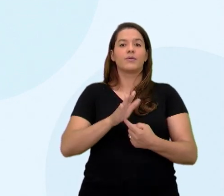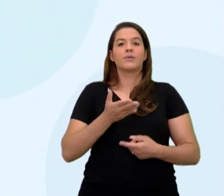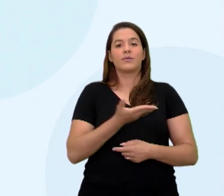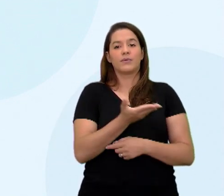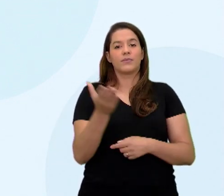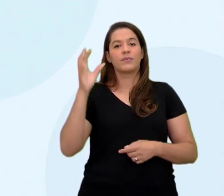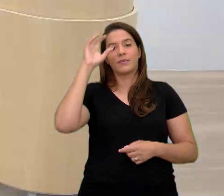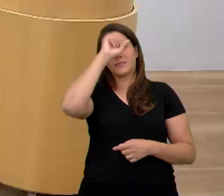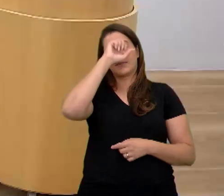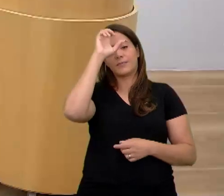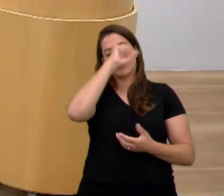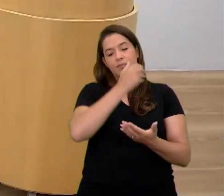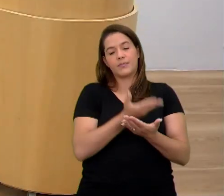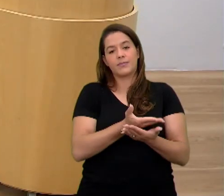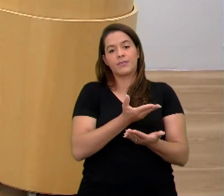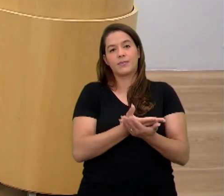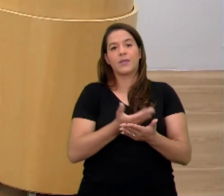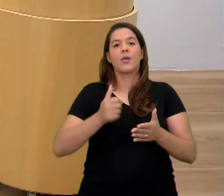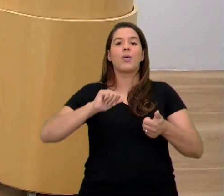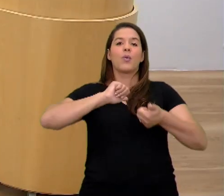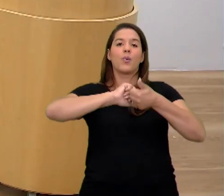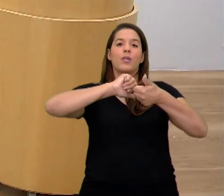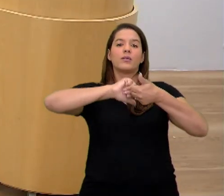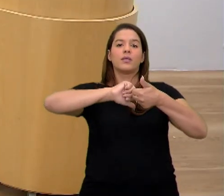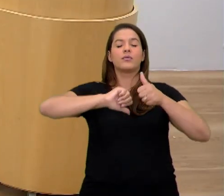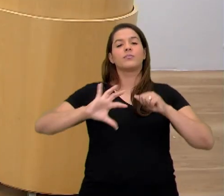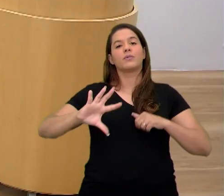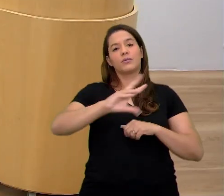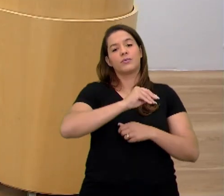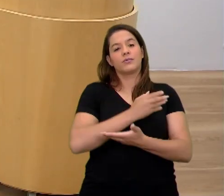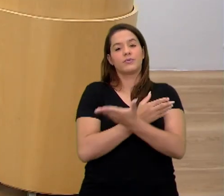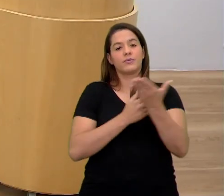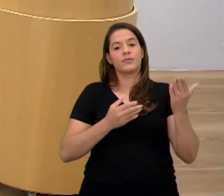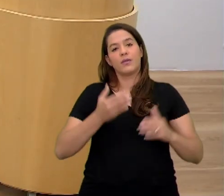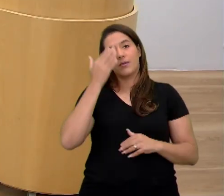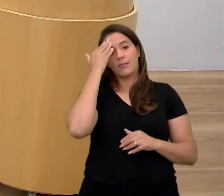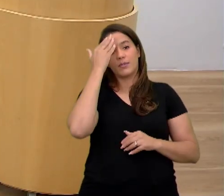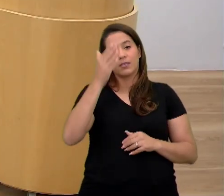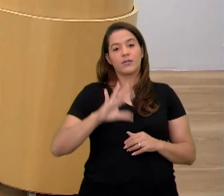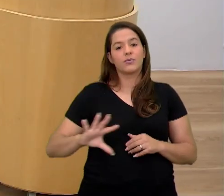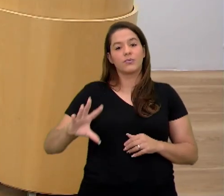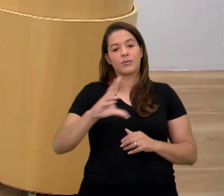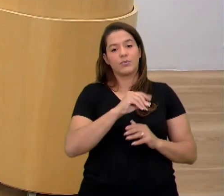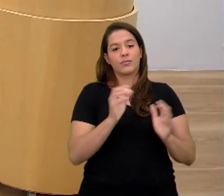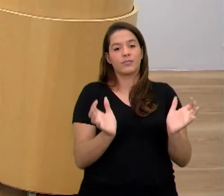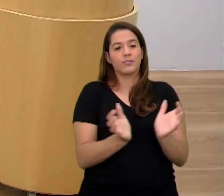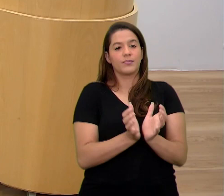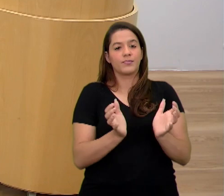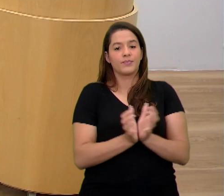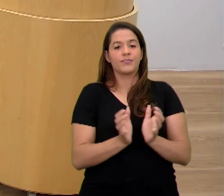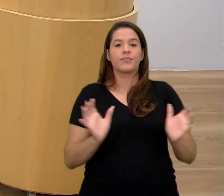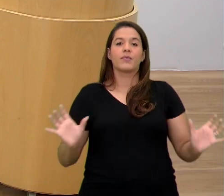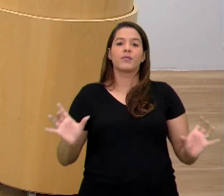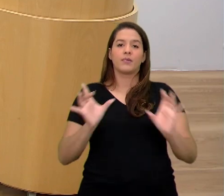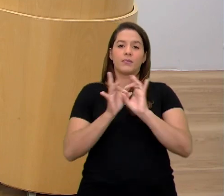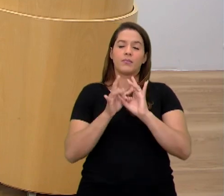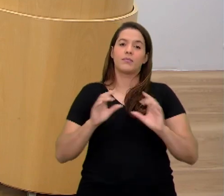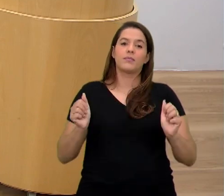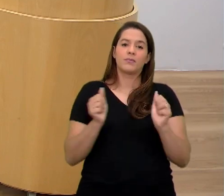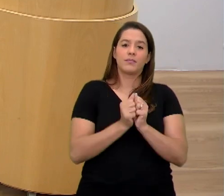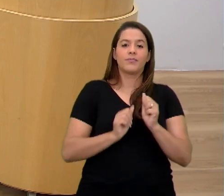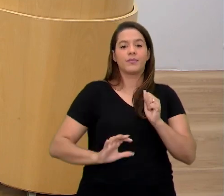chamado aula, né? Com qualidade para todos vocês. Muito obrigado a toda a equipe de produção que sempre faz essa aula